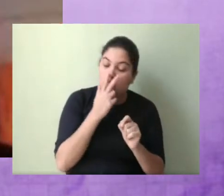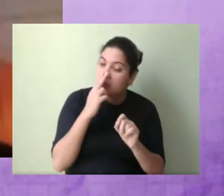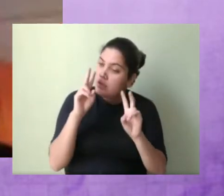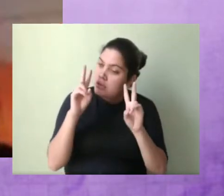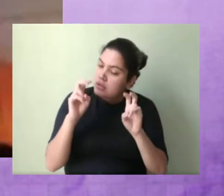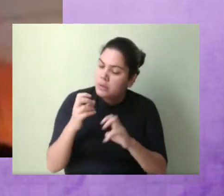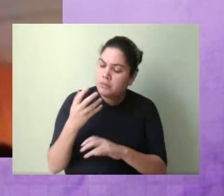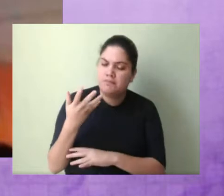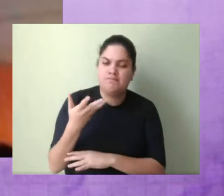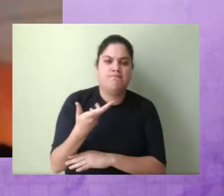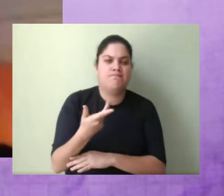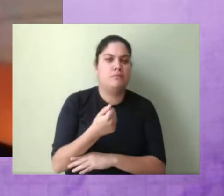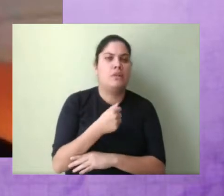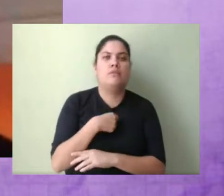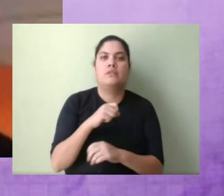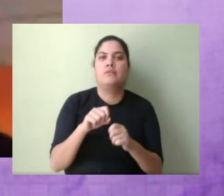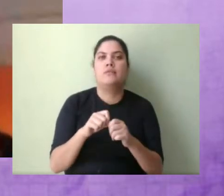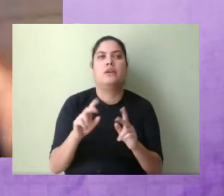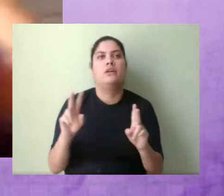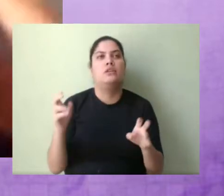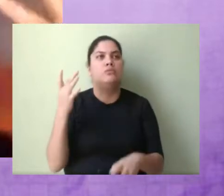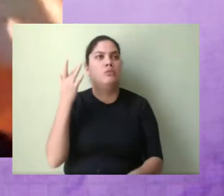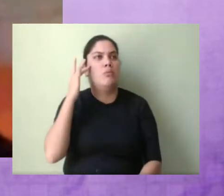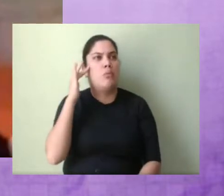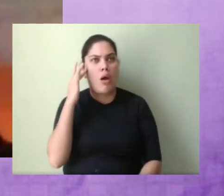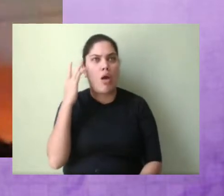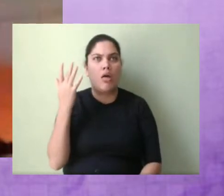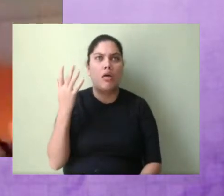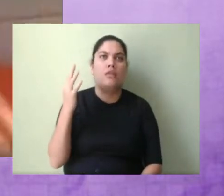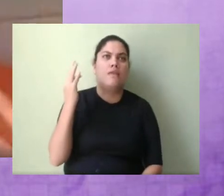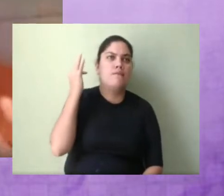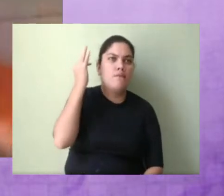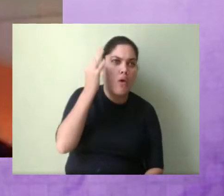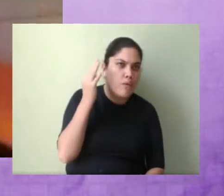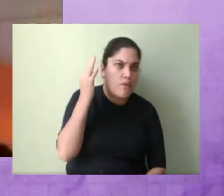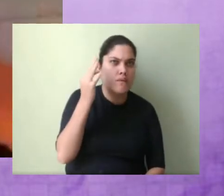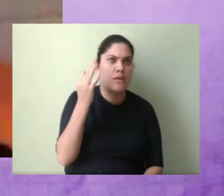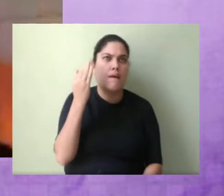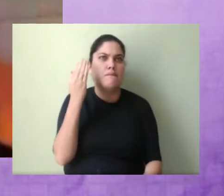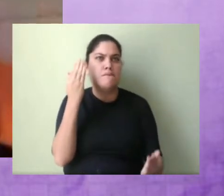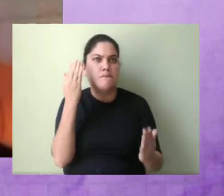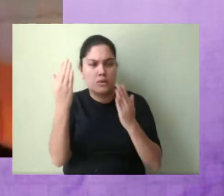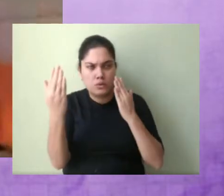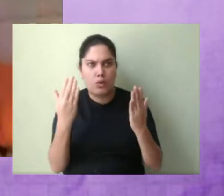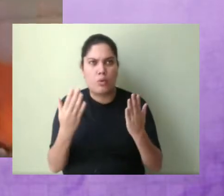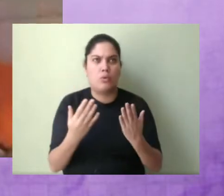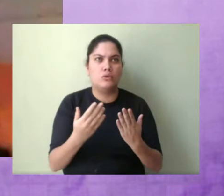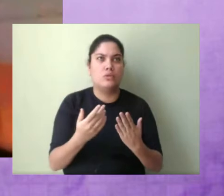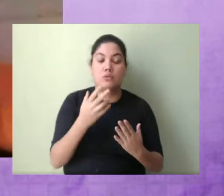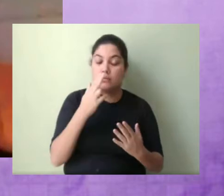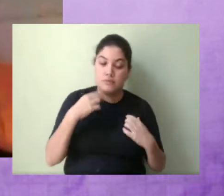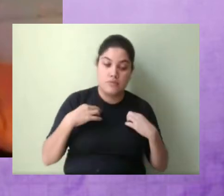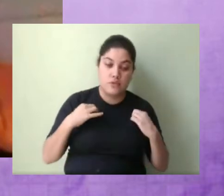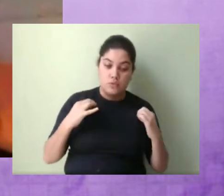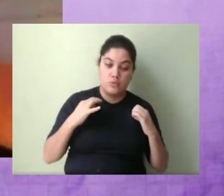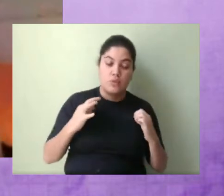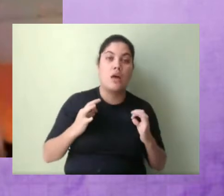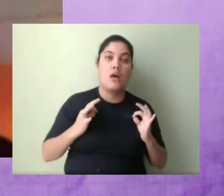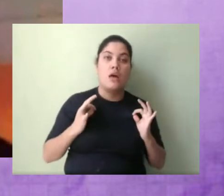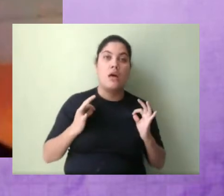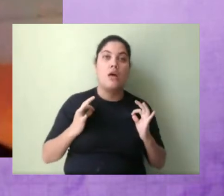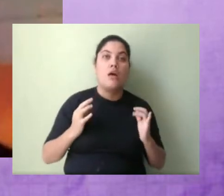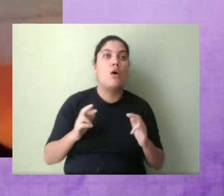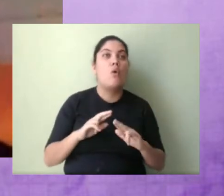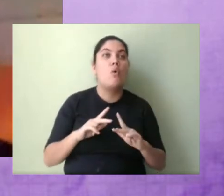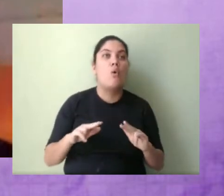daí tu vai para casa querendo um príncipe. E aí é uma confusão de o que tu faz, como faz. Isso eu acho que é um tema riquíssimo para vocês tratarem